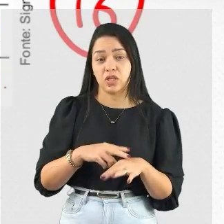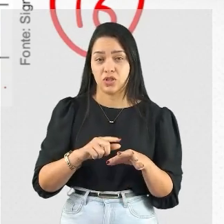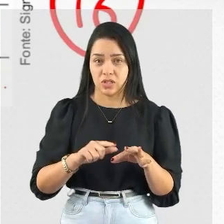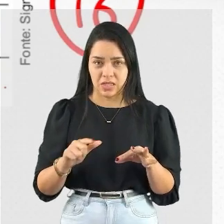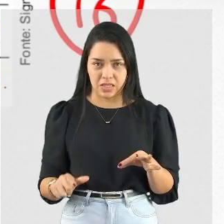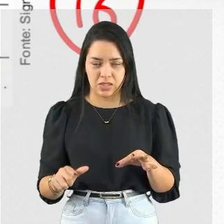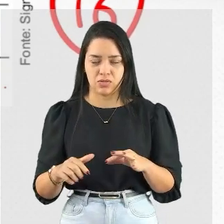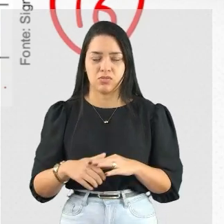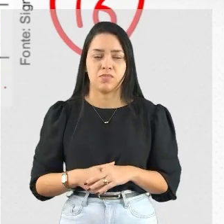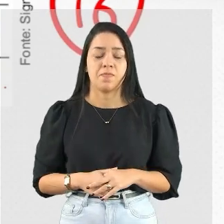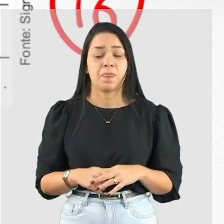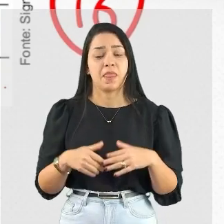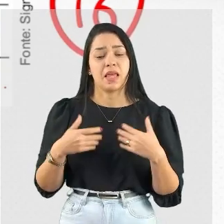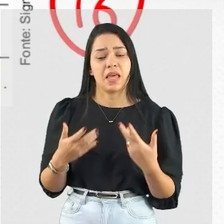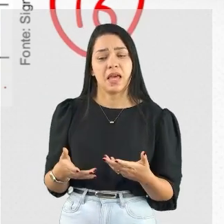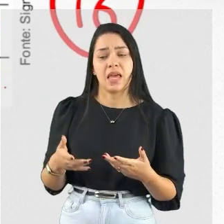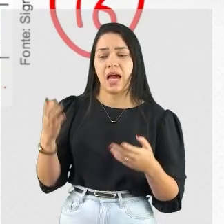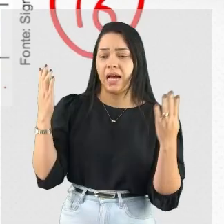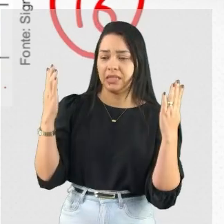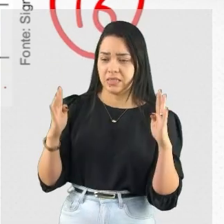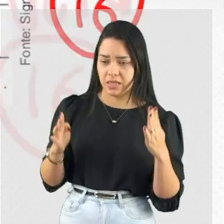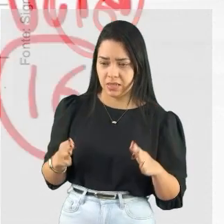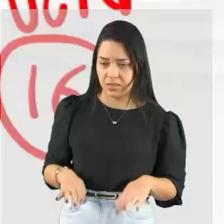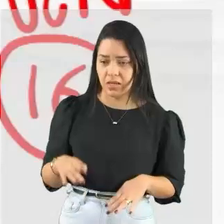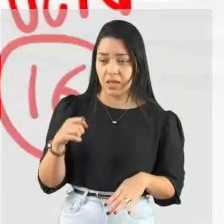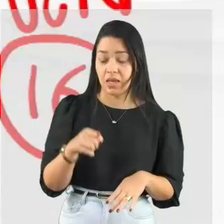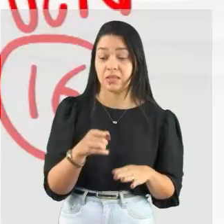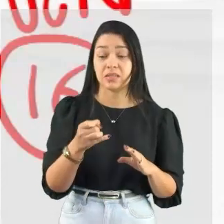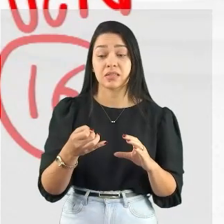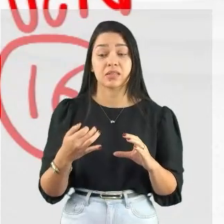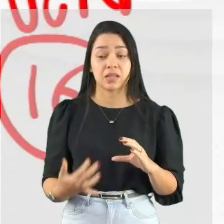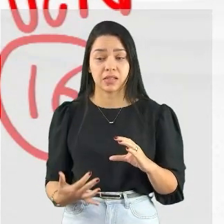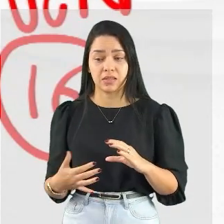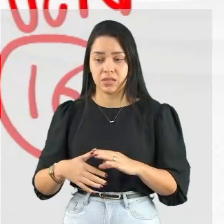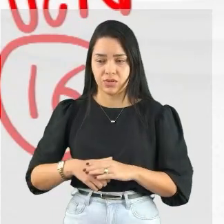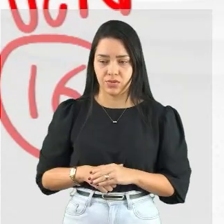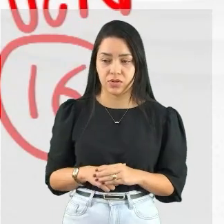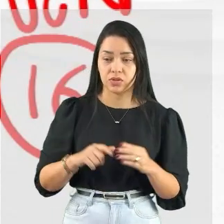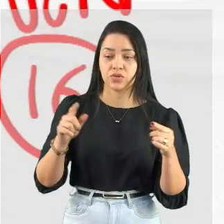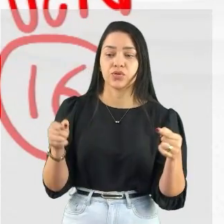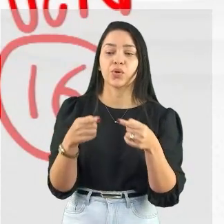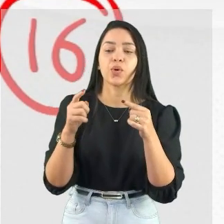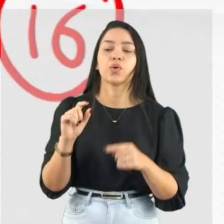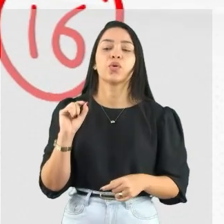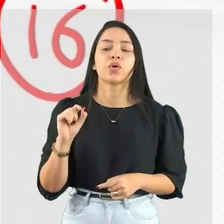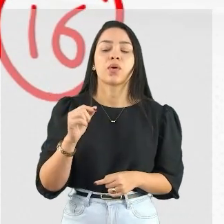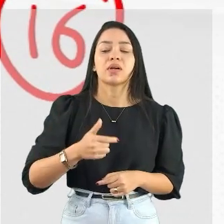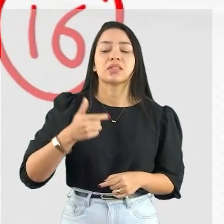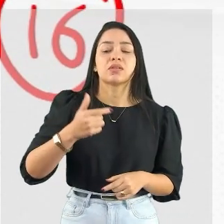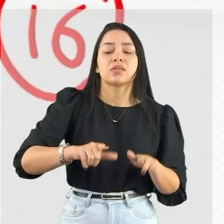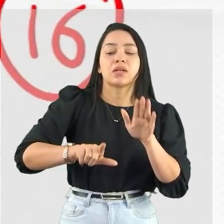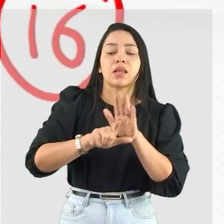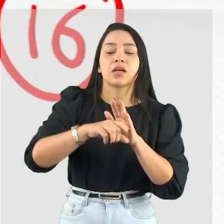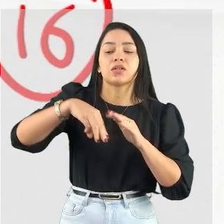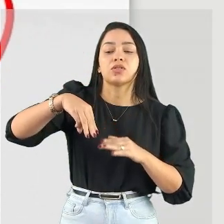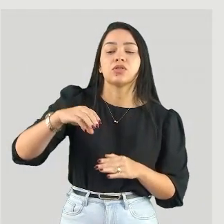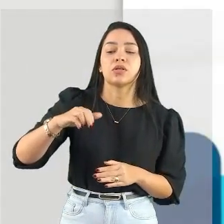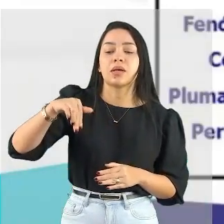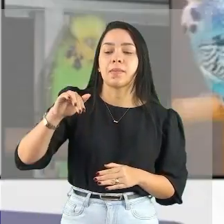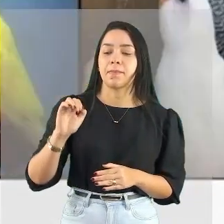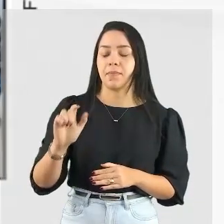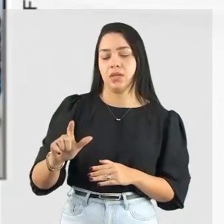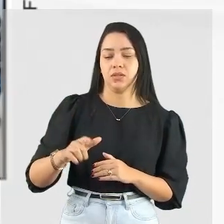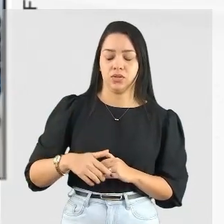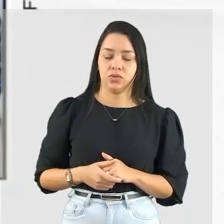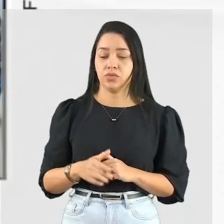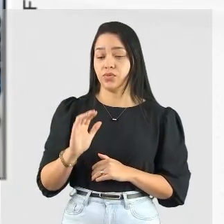liso, né? E aí a gente vai analisar essas características de acordo com a segunda lei de Mendel. E aí,